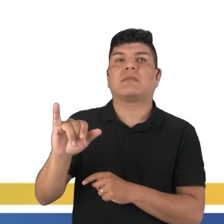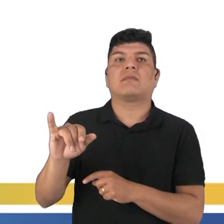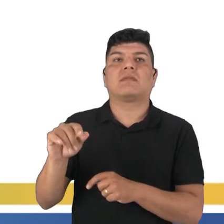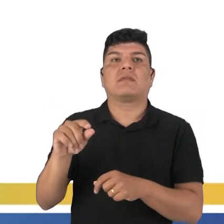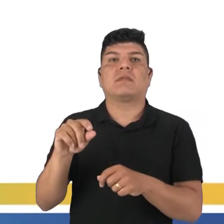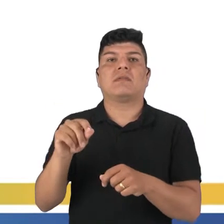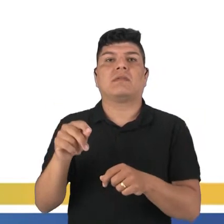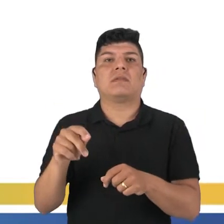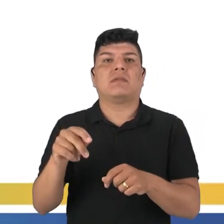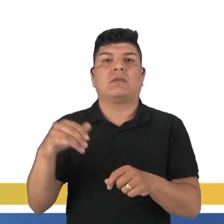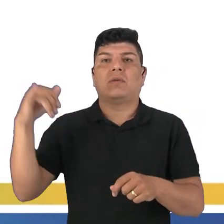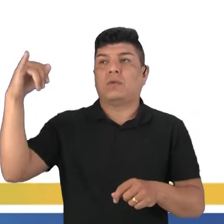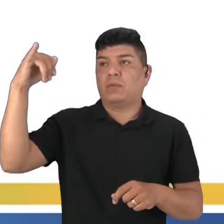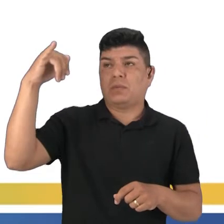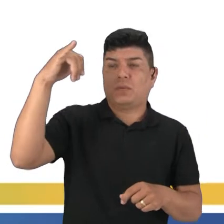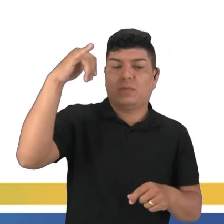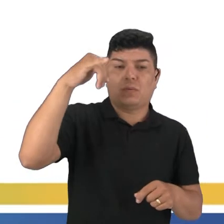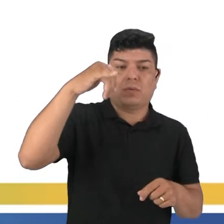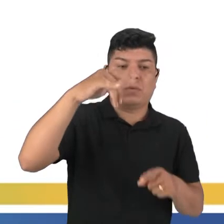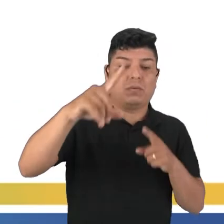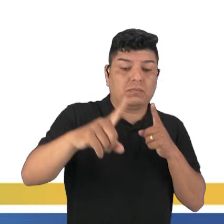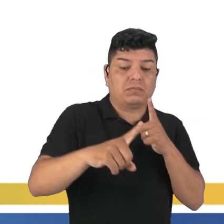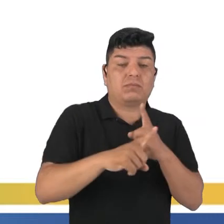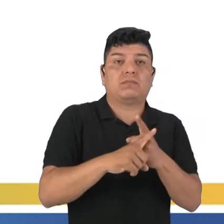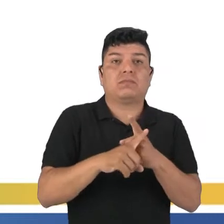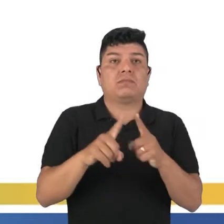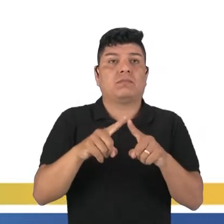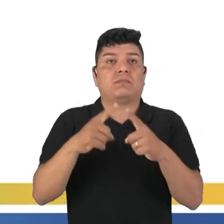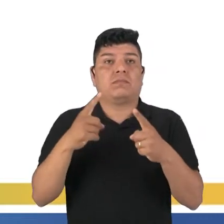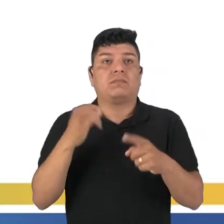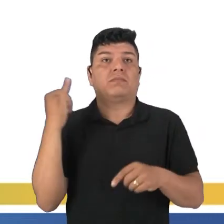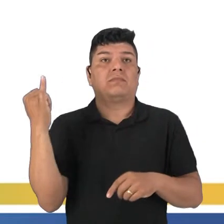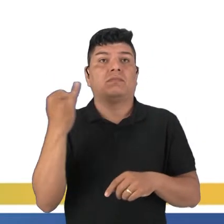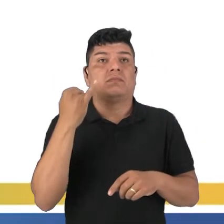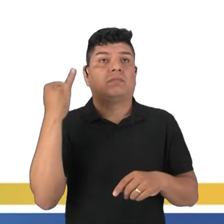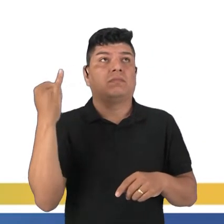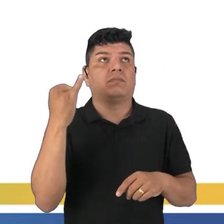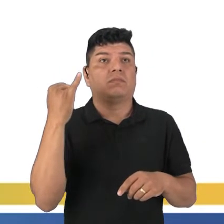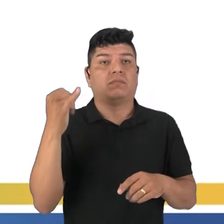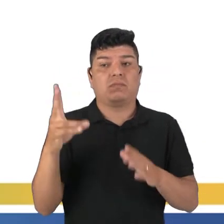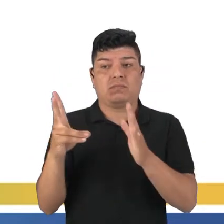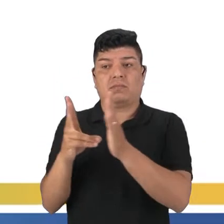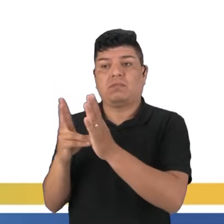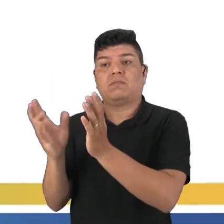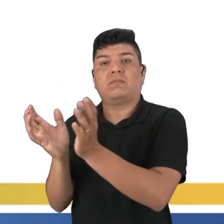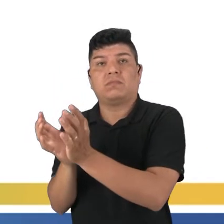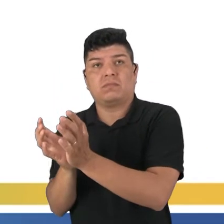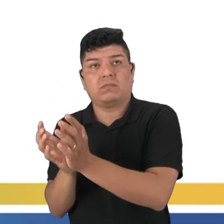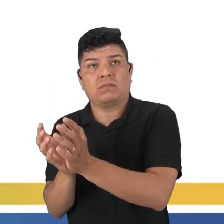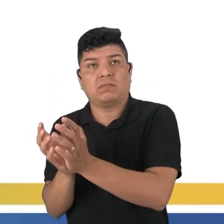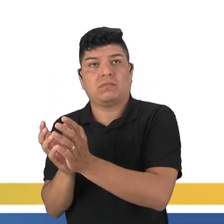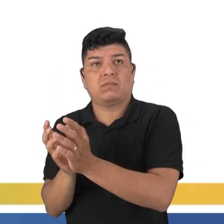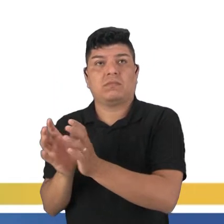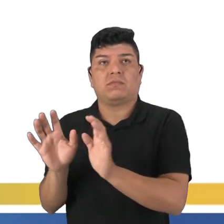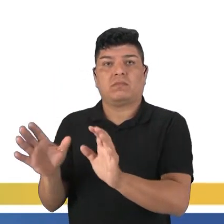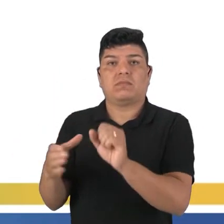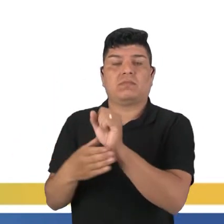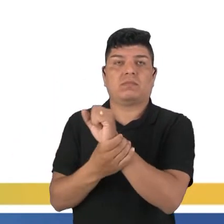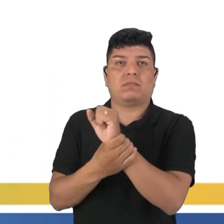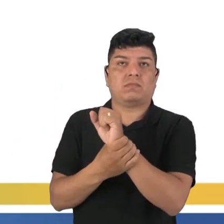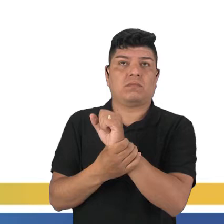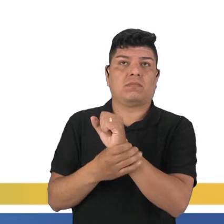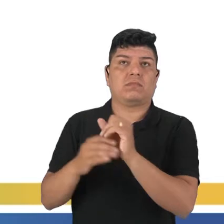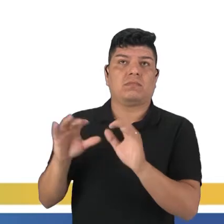fazendo voos e acabaram identificando, né, e aí é muito interessante que, com relação a esses indígenas, né, os órgãos de